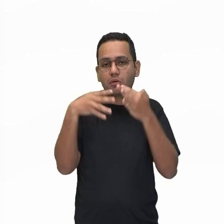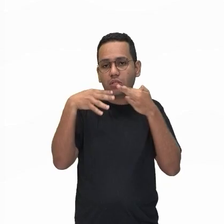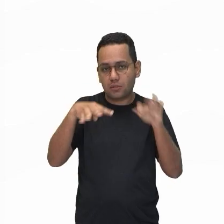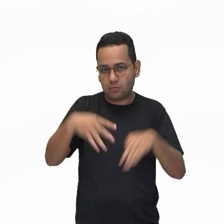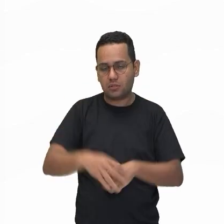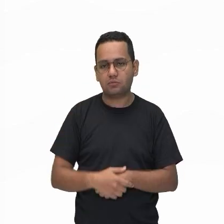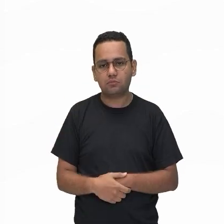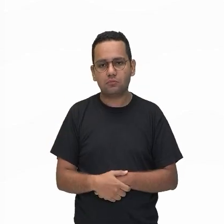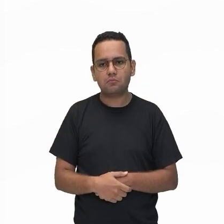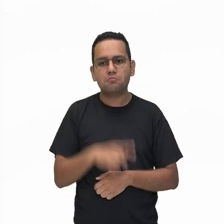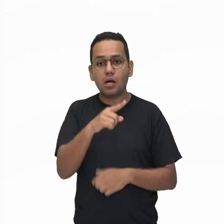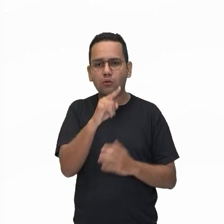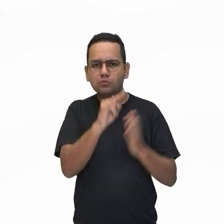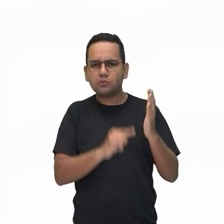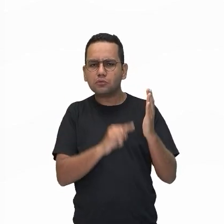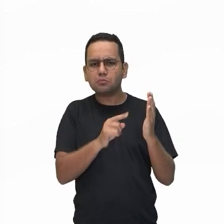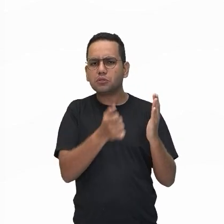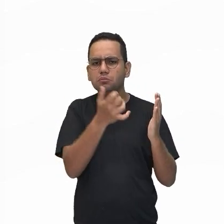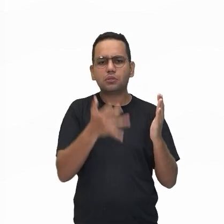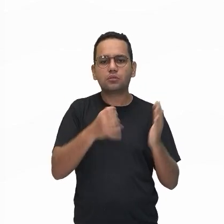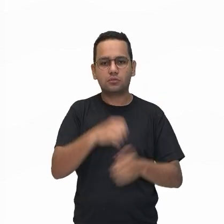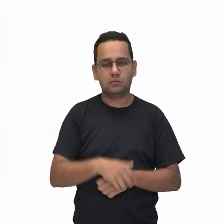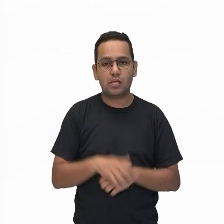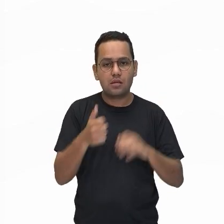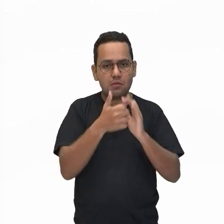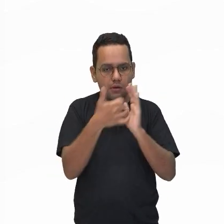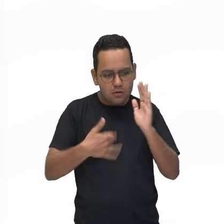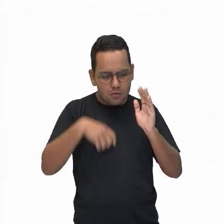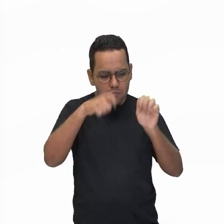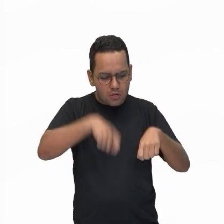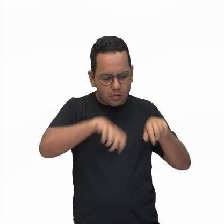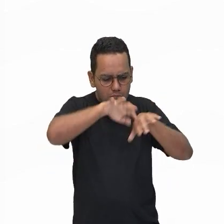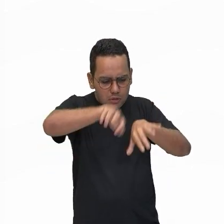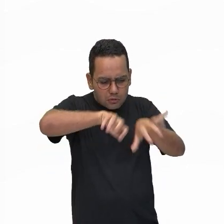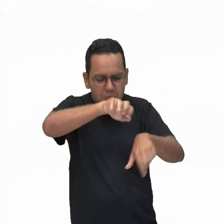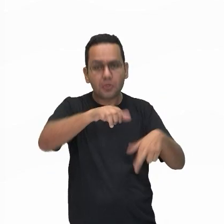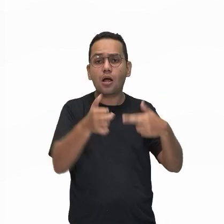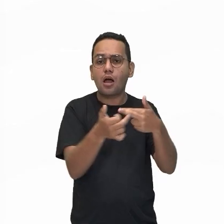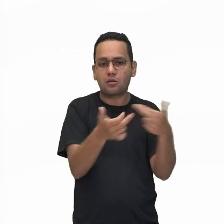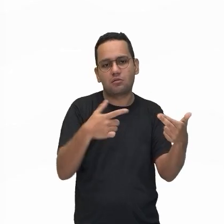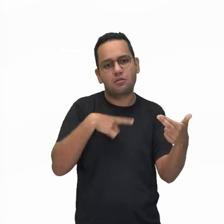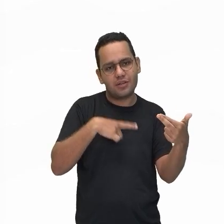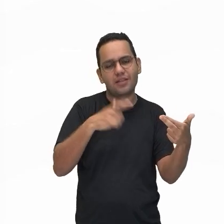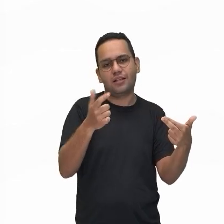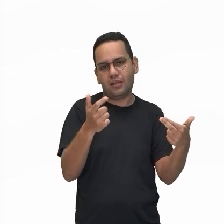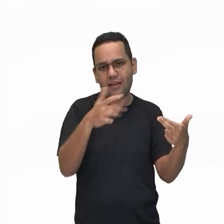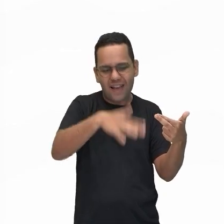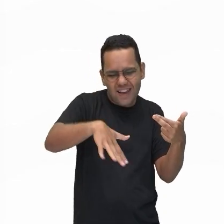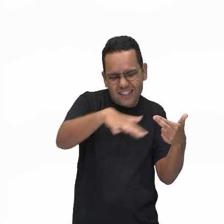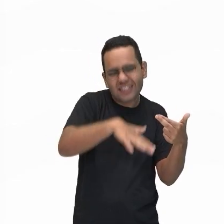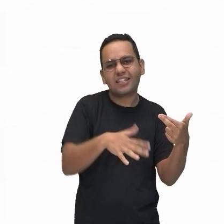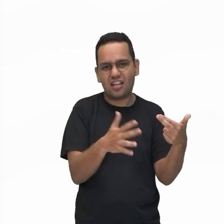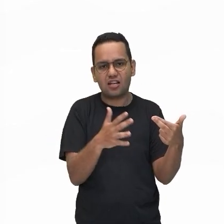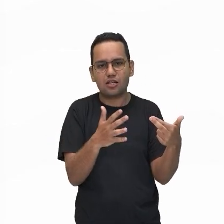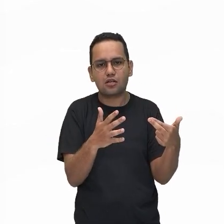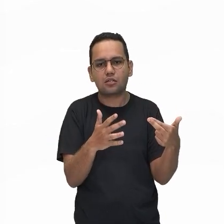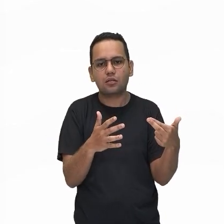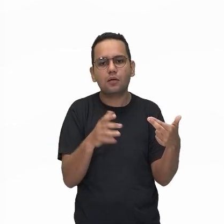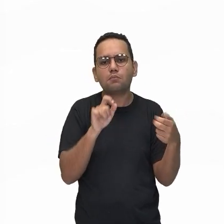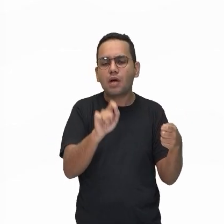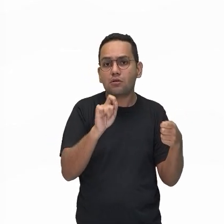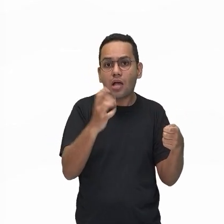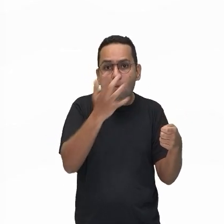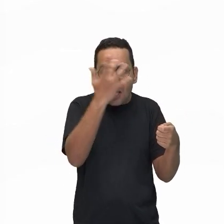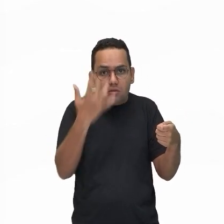BNCC, ela diz que se caracterizam por explorar as incertezas que o ambiente físico cria para o praticante